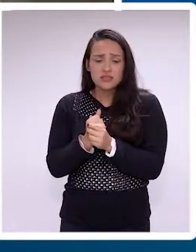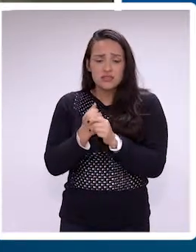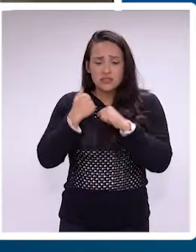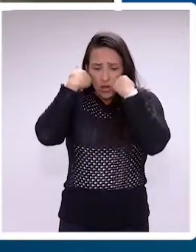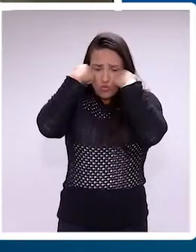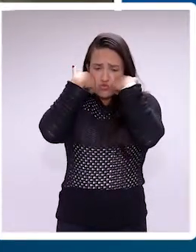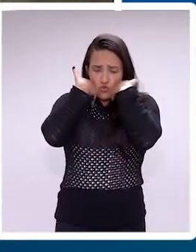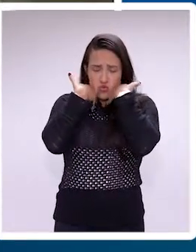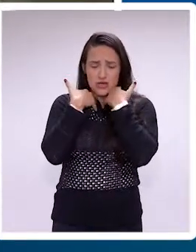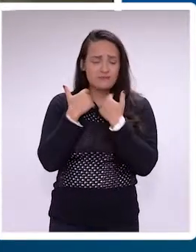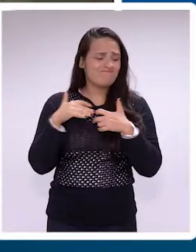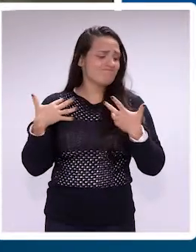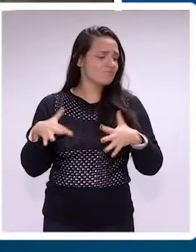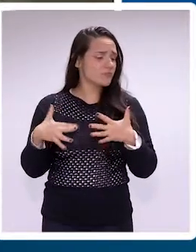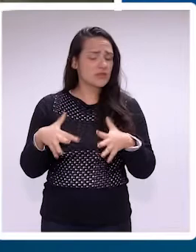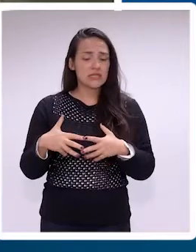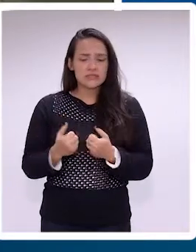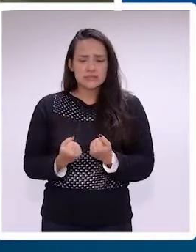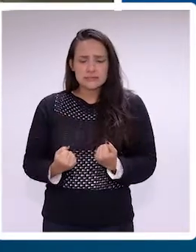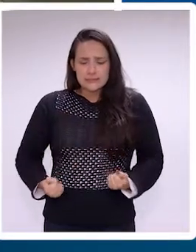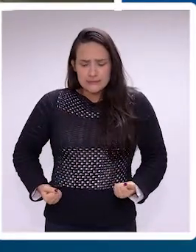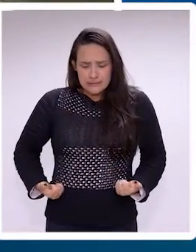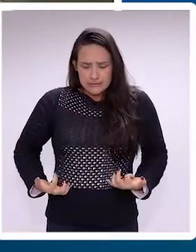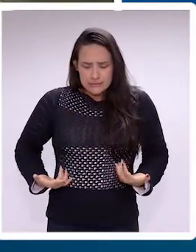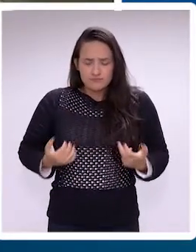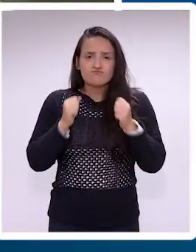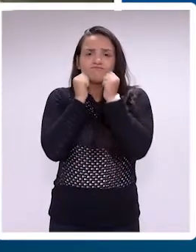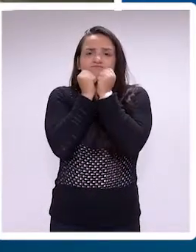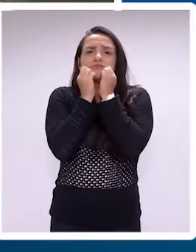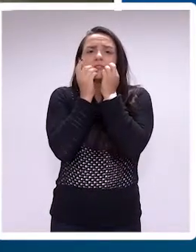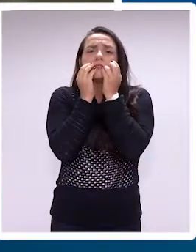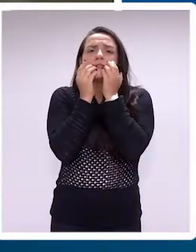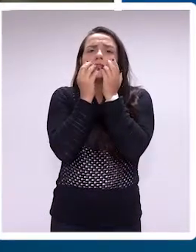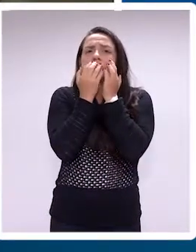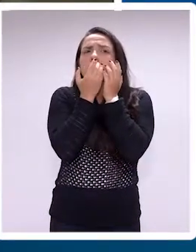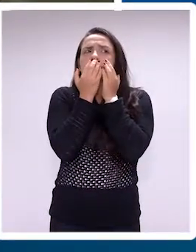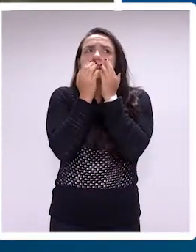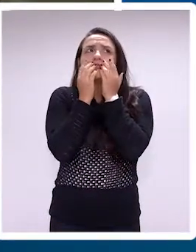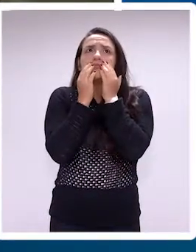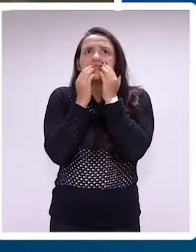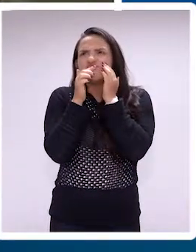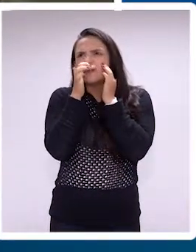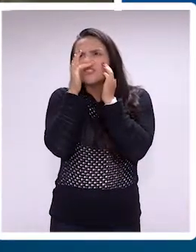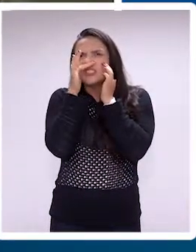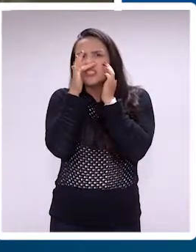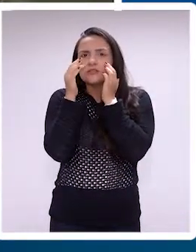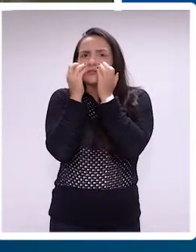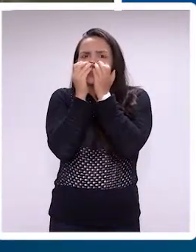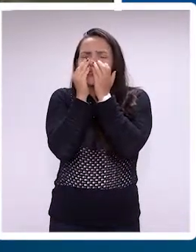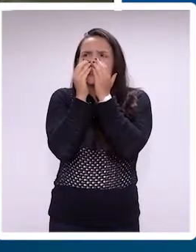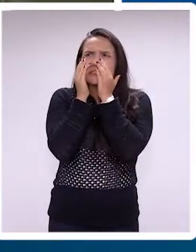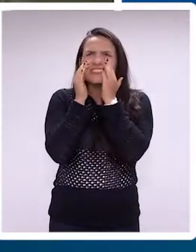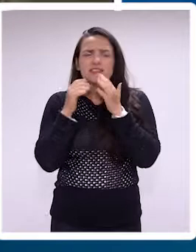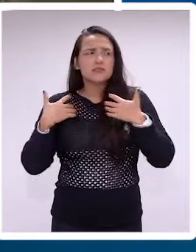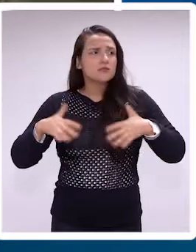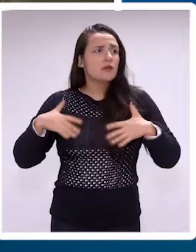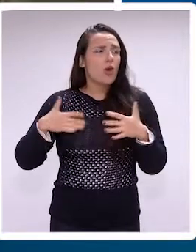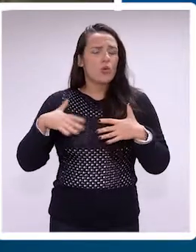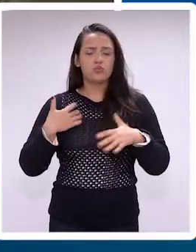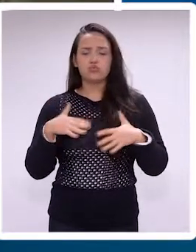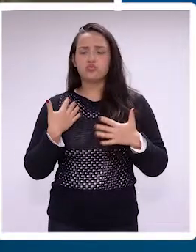muito úmidas, ocorre um formigamento nos lábios, na base do nariz, e